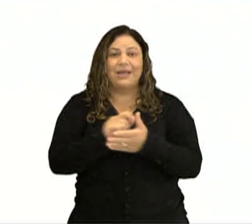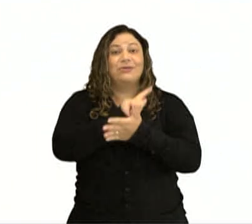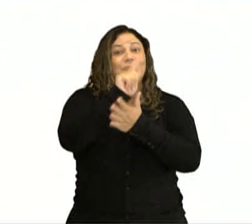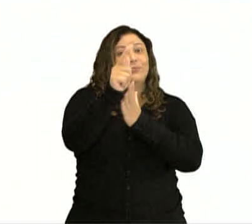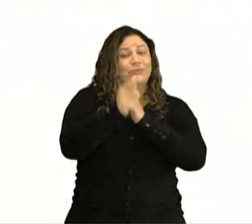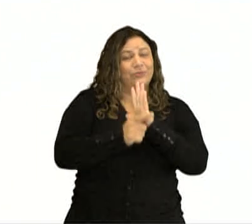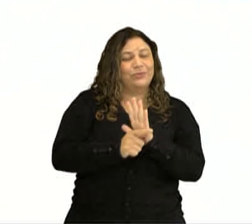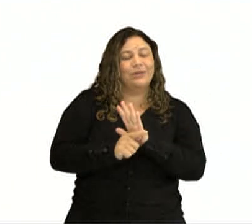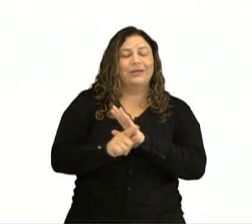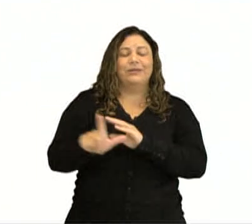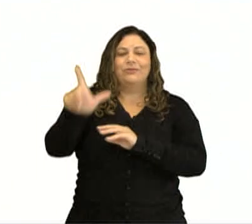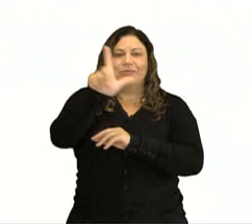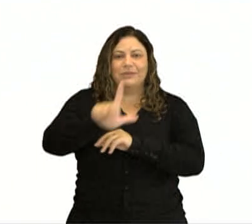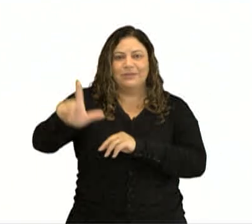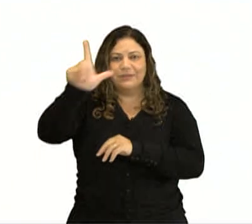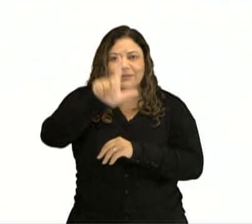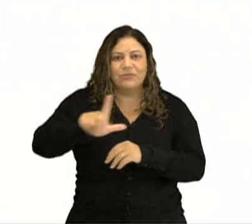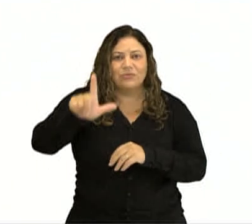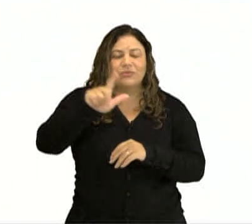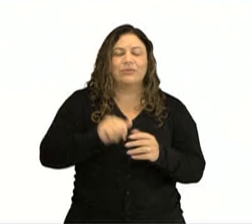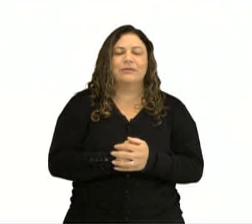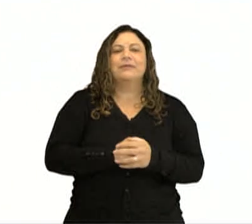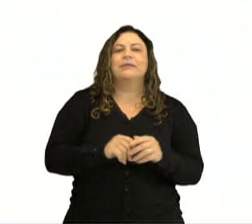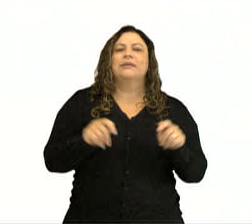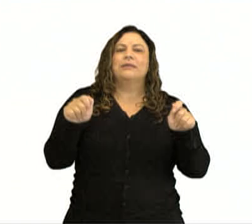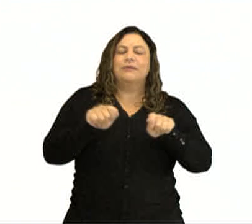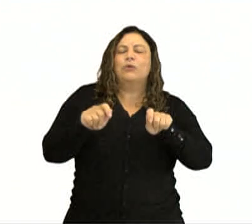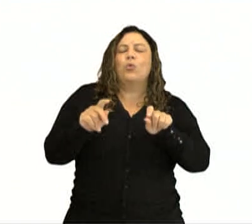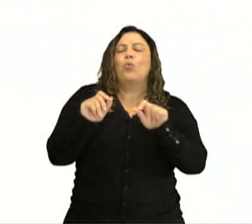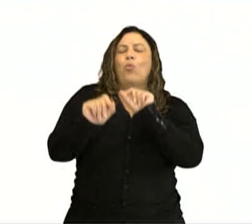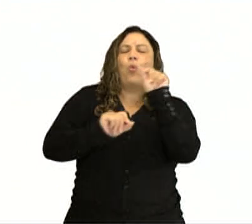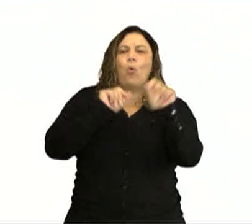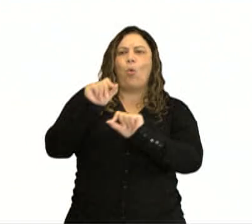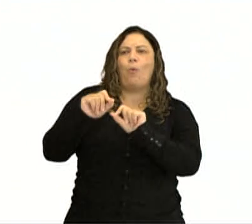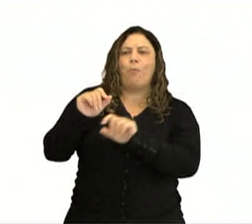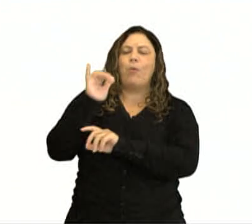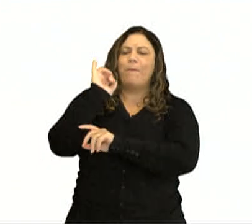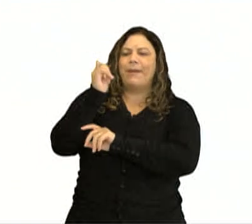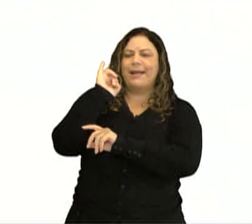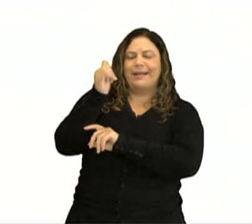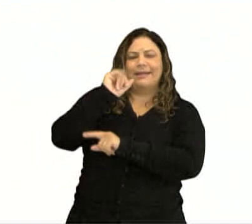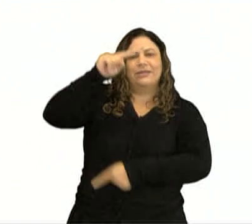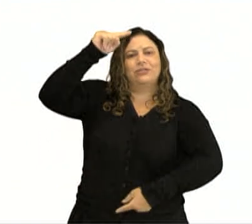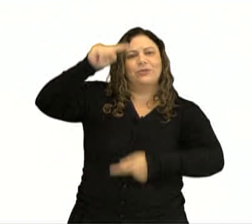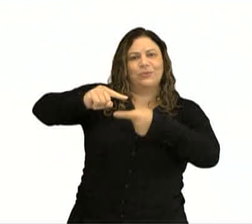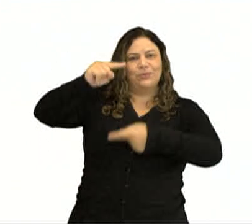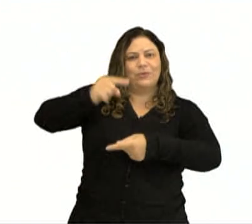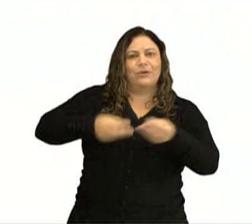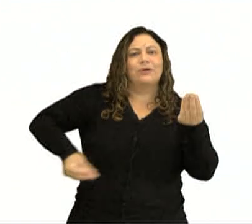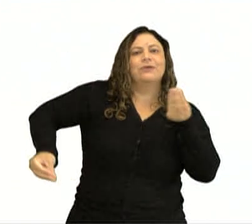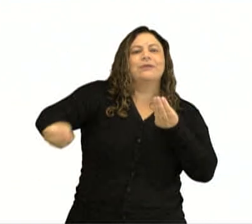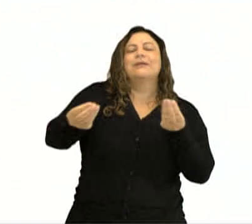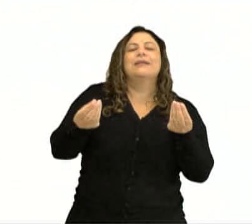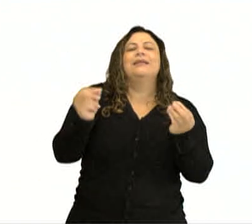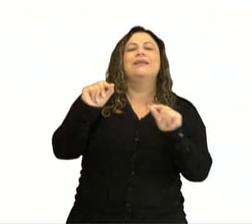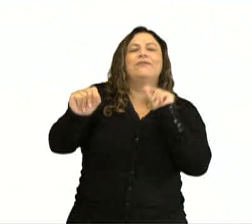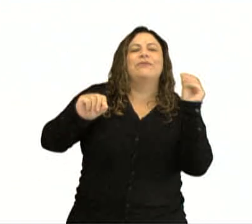literário é estruturado como uma narrativa curta que envolve apenas um